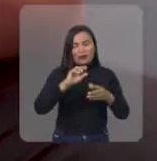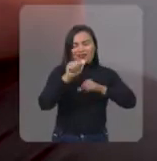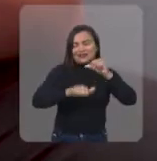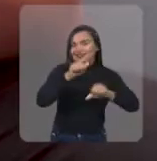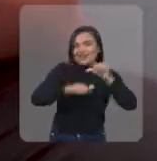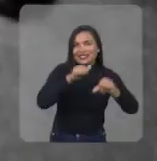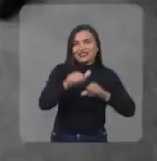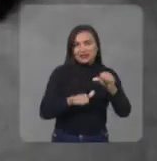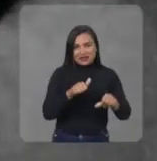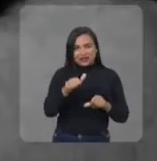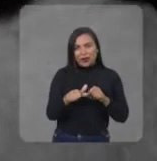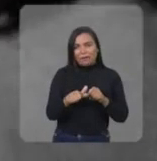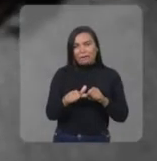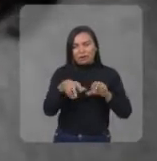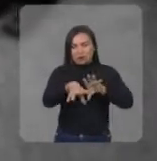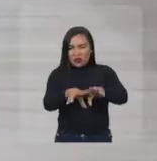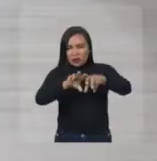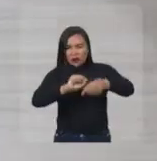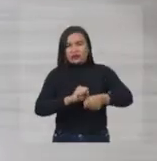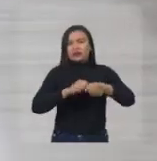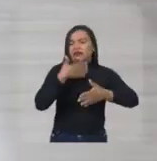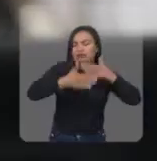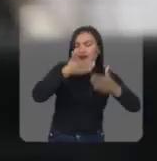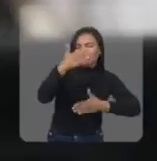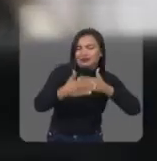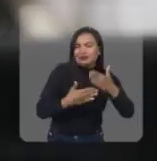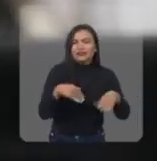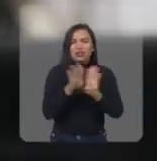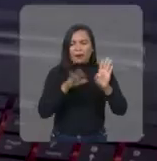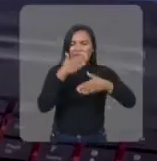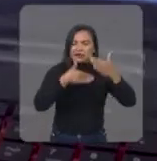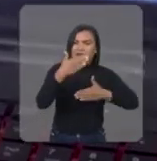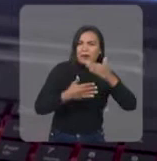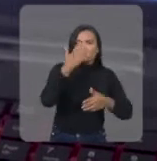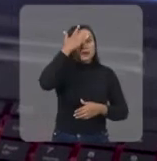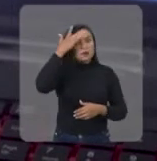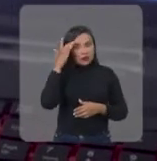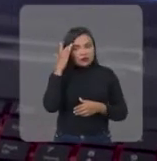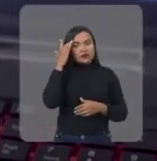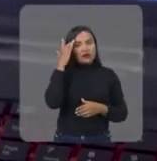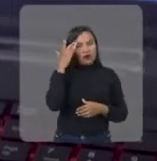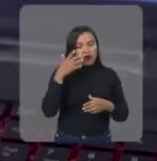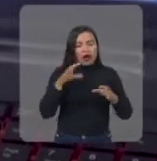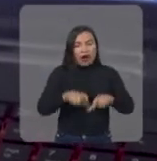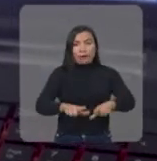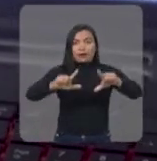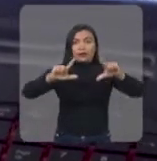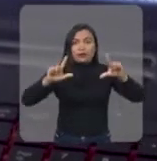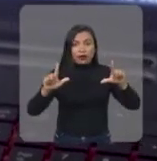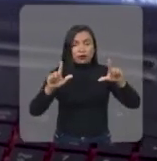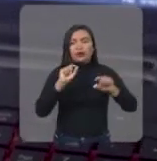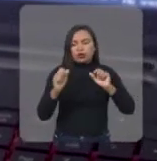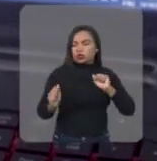transformação, aprimoramento profissional, crescimento pessoal. A plataforma aproxima as pessoas dos